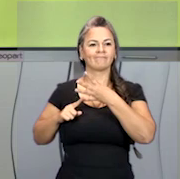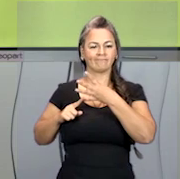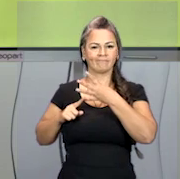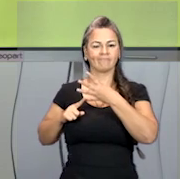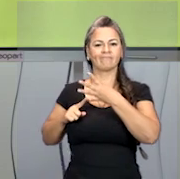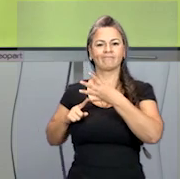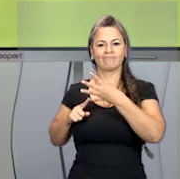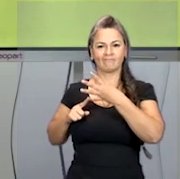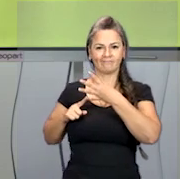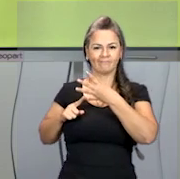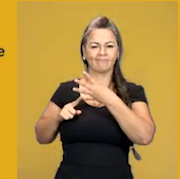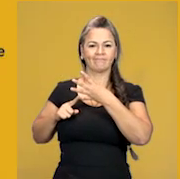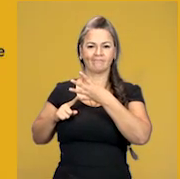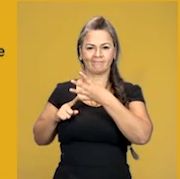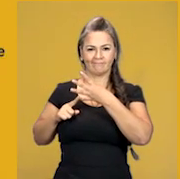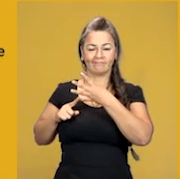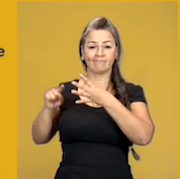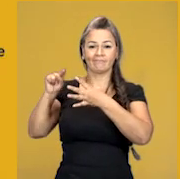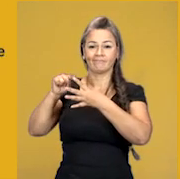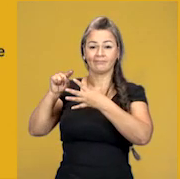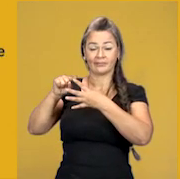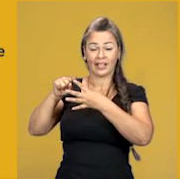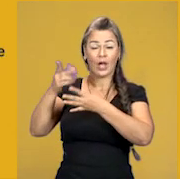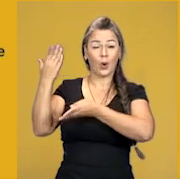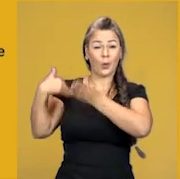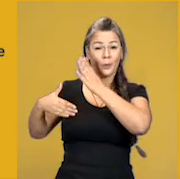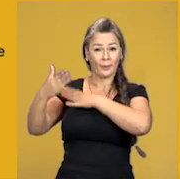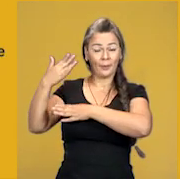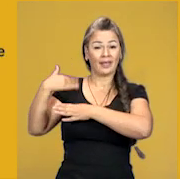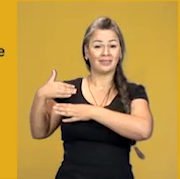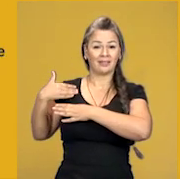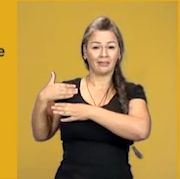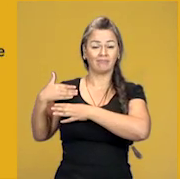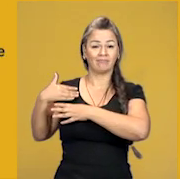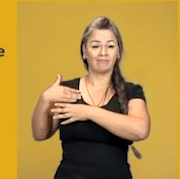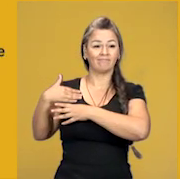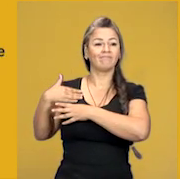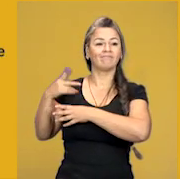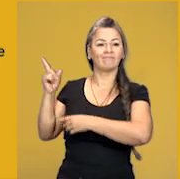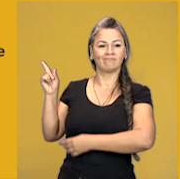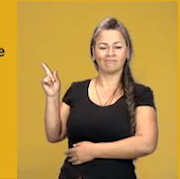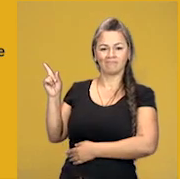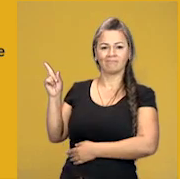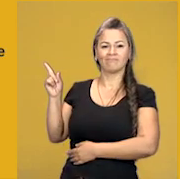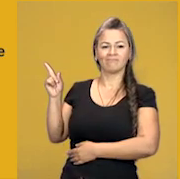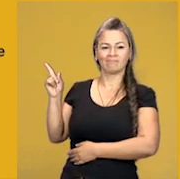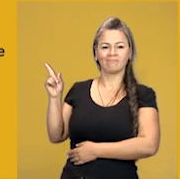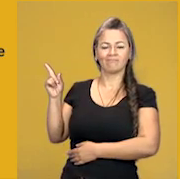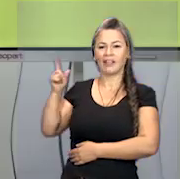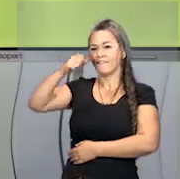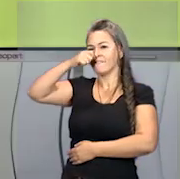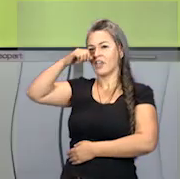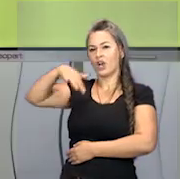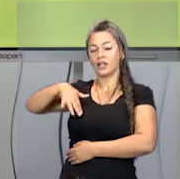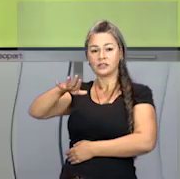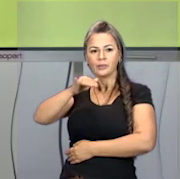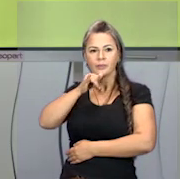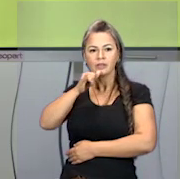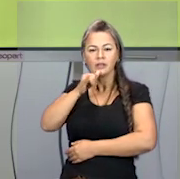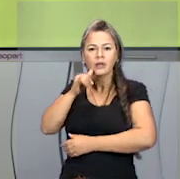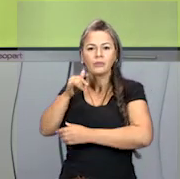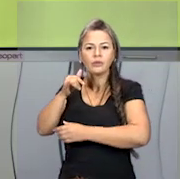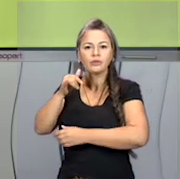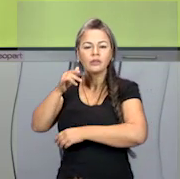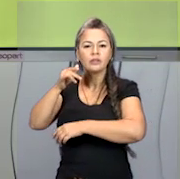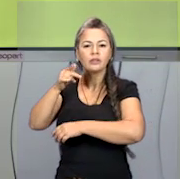A nossa herança, segundo ele, é o nosso passado colonial violento. Então, desde o momento que os portugueses começaram a colonizar